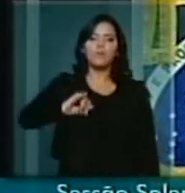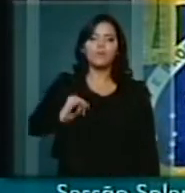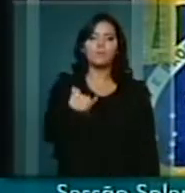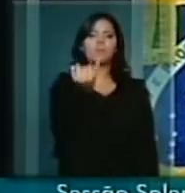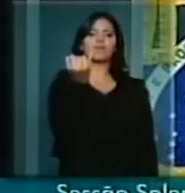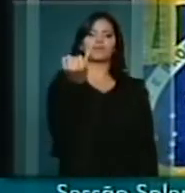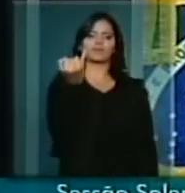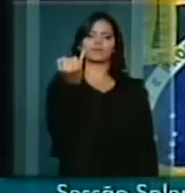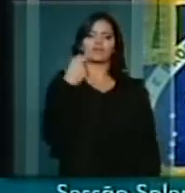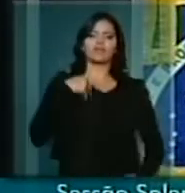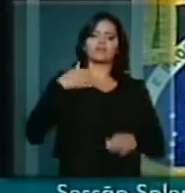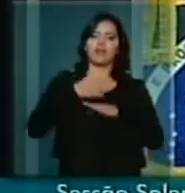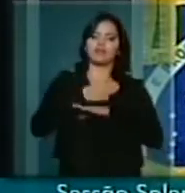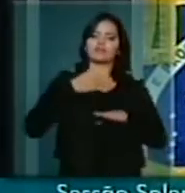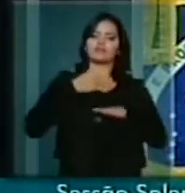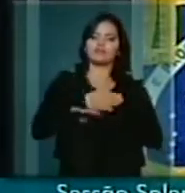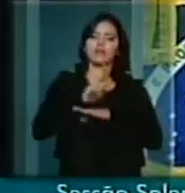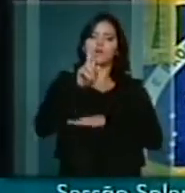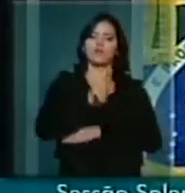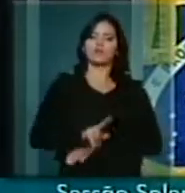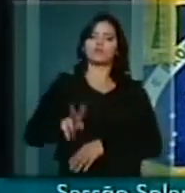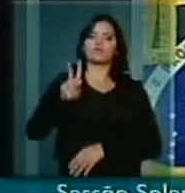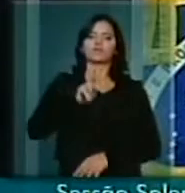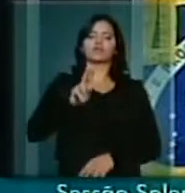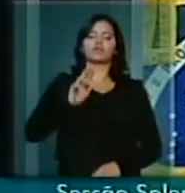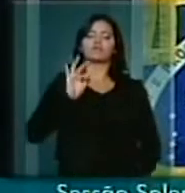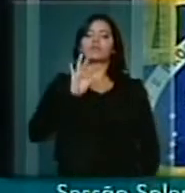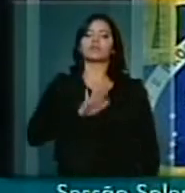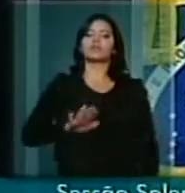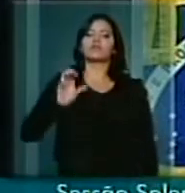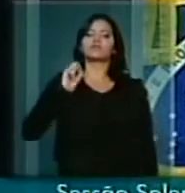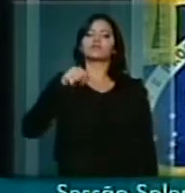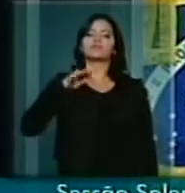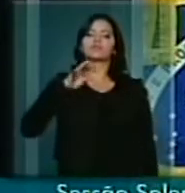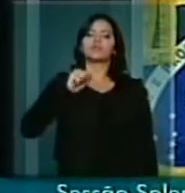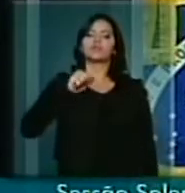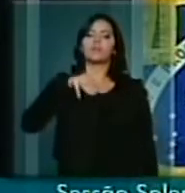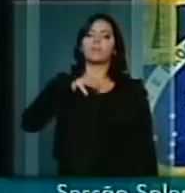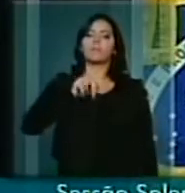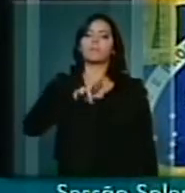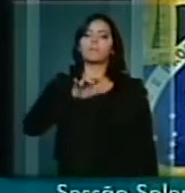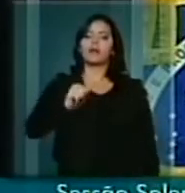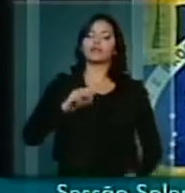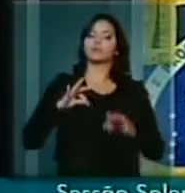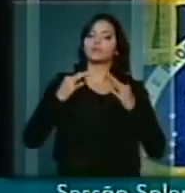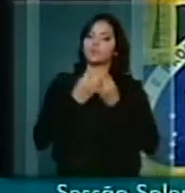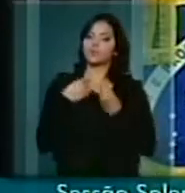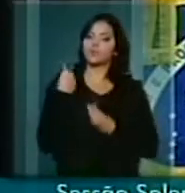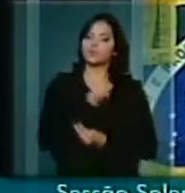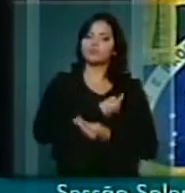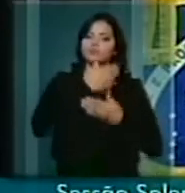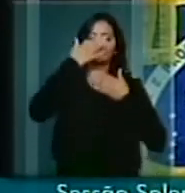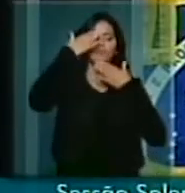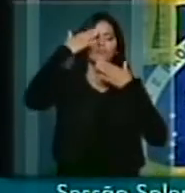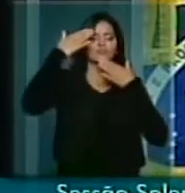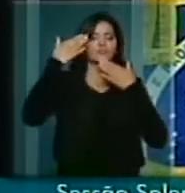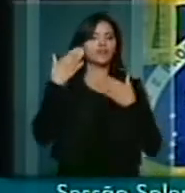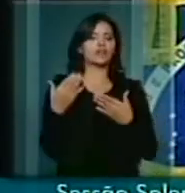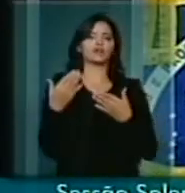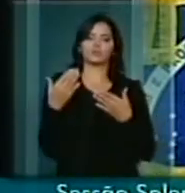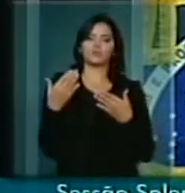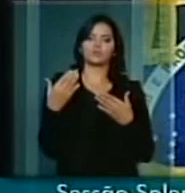e a oportunidade de acesso à Universidade Federal de Santa Maria, a qual todos nós somos gratos,